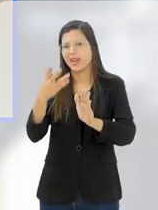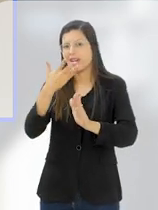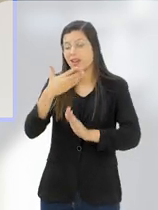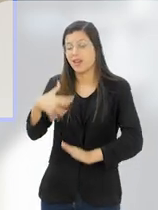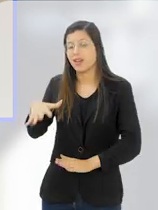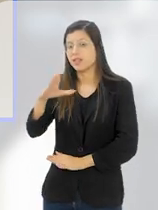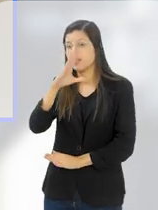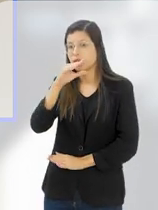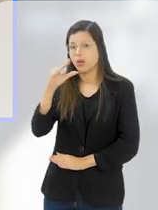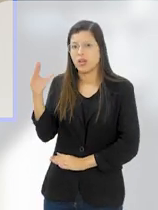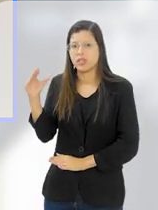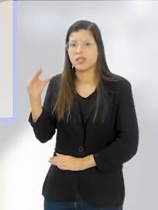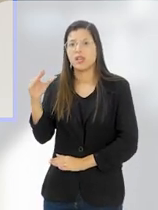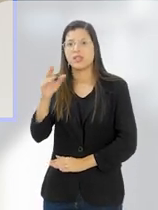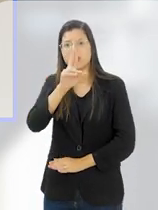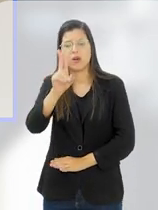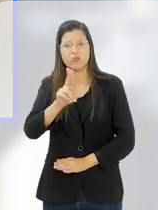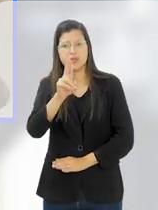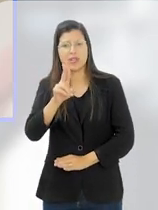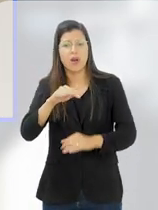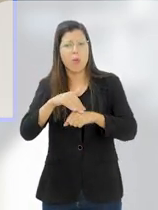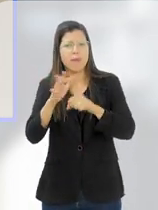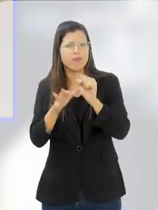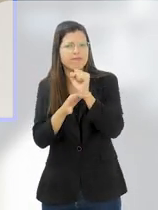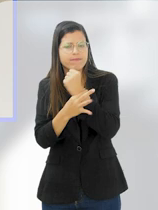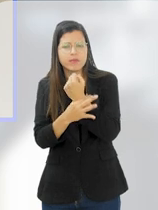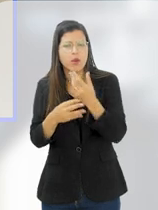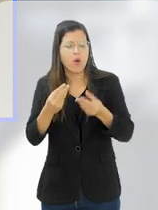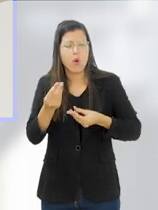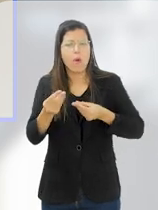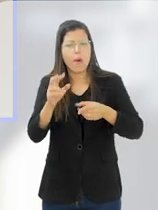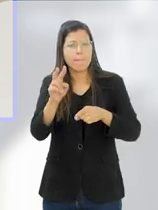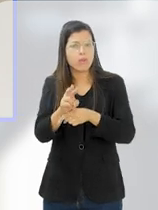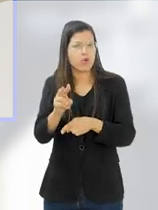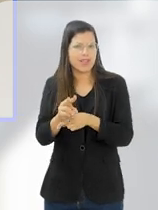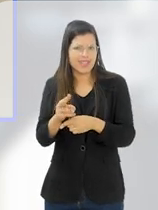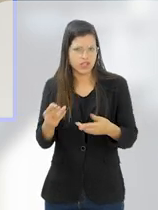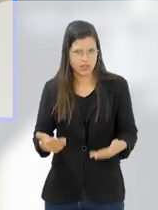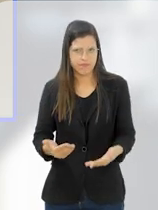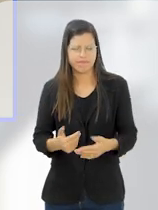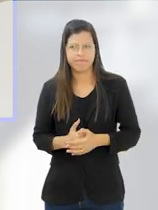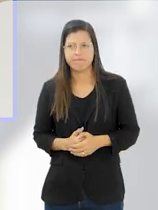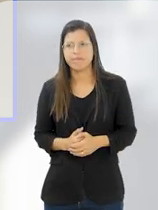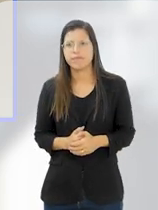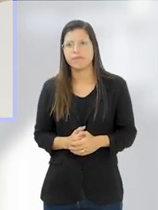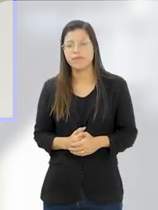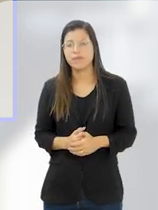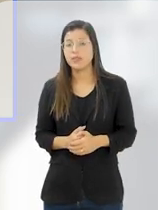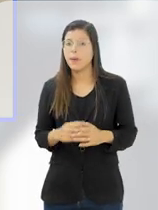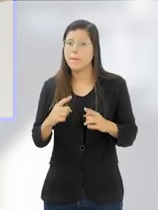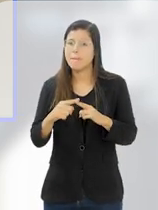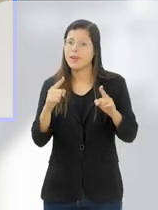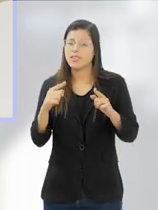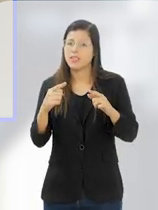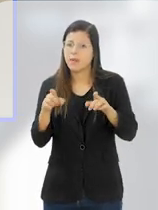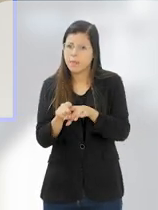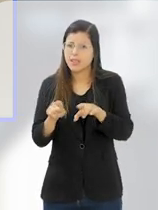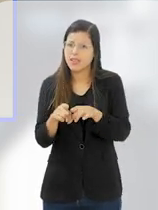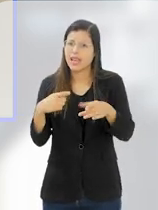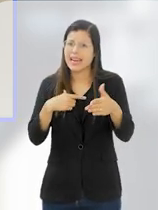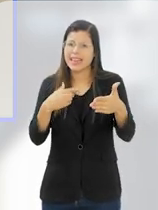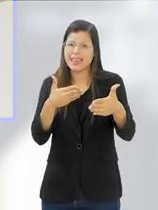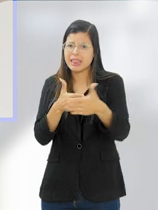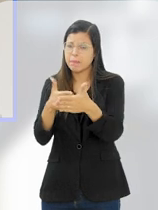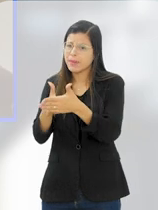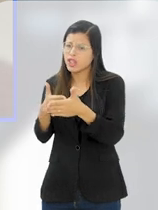a navegarem com mais segurança, como proteger as crianças nesse mundo, crianças e adolescentes. Agora, isso tem um limite,